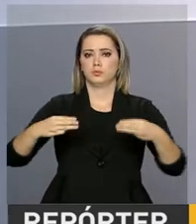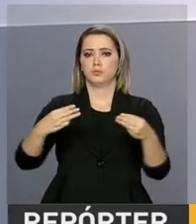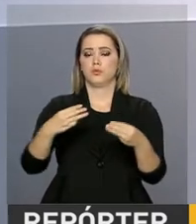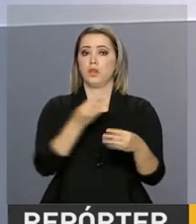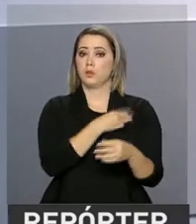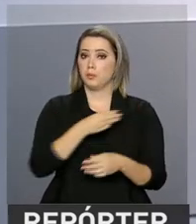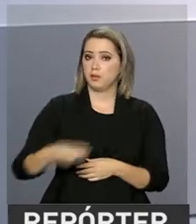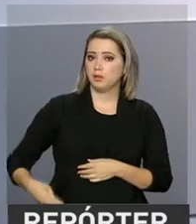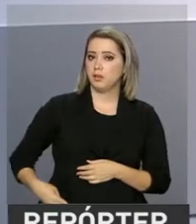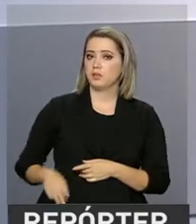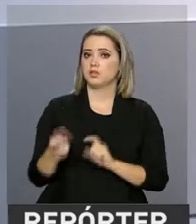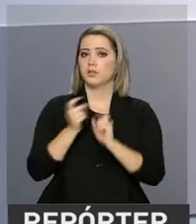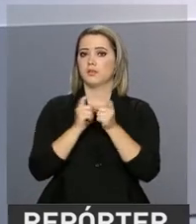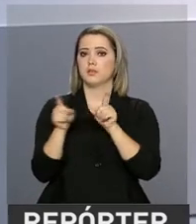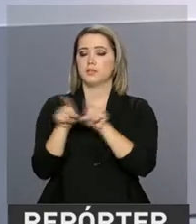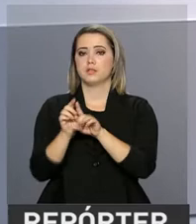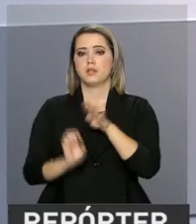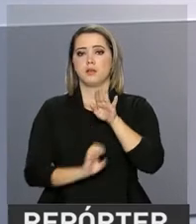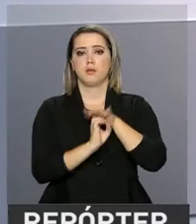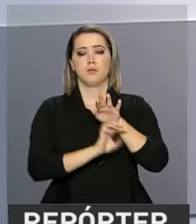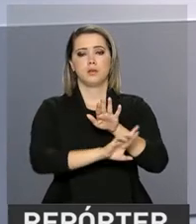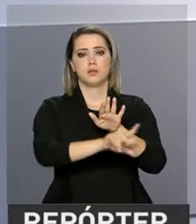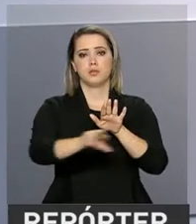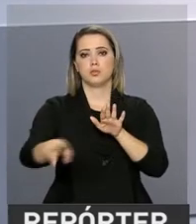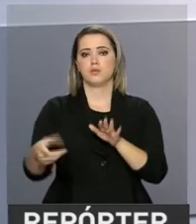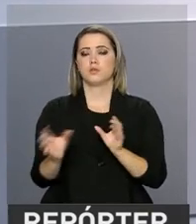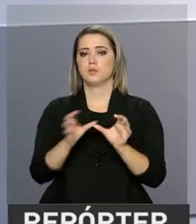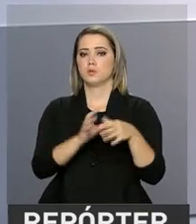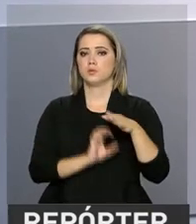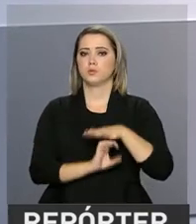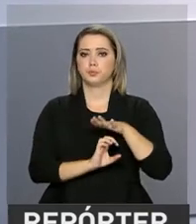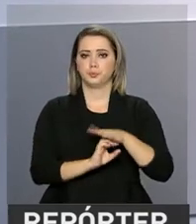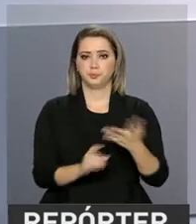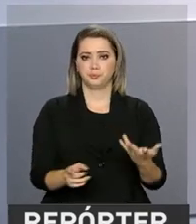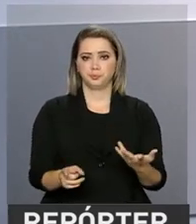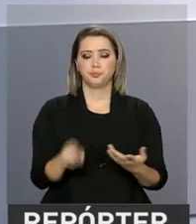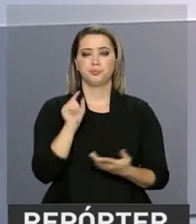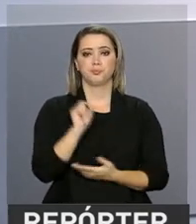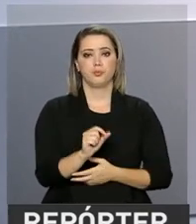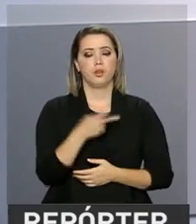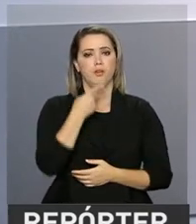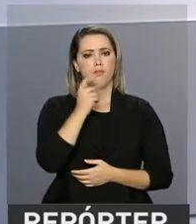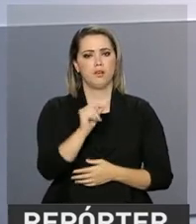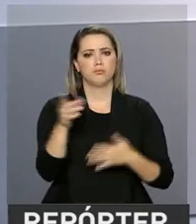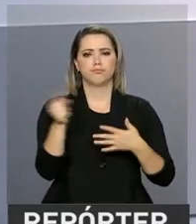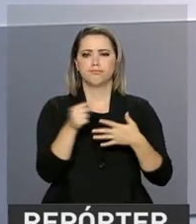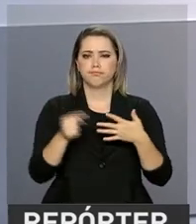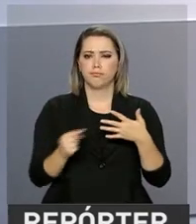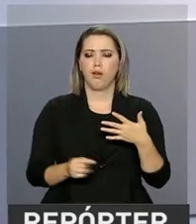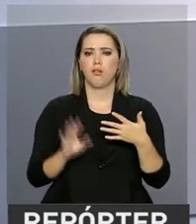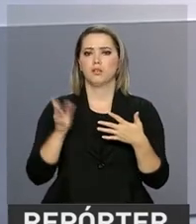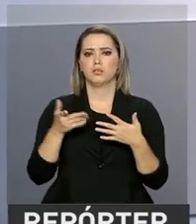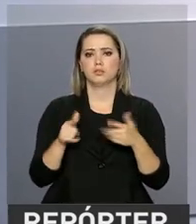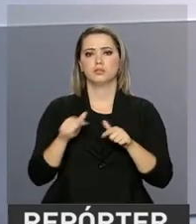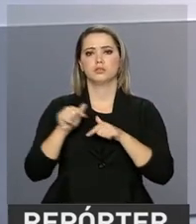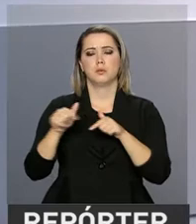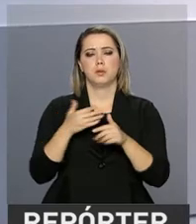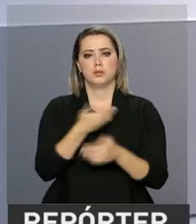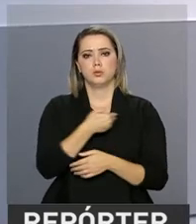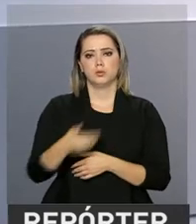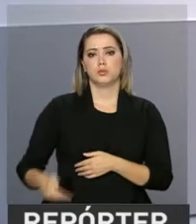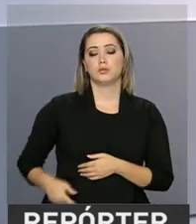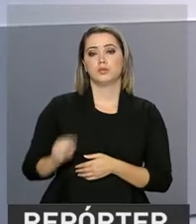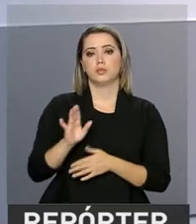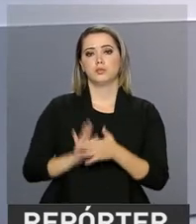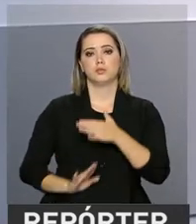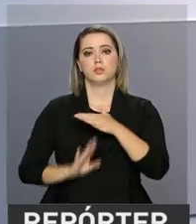ministro henrique meirelles empresários de vários setores o ministro destacou algumas medidas já adotadas pelo governo como o